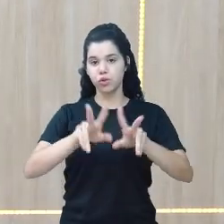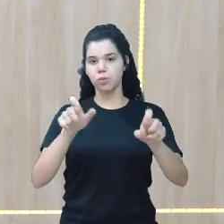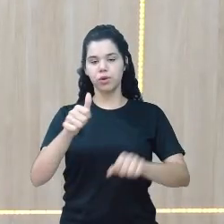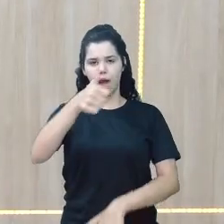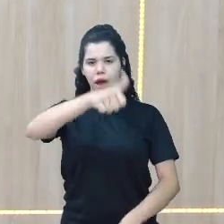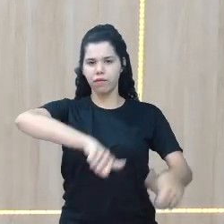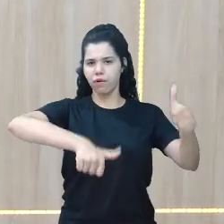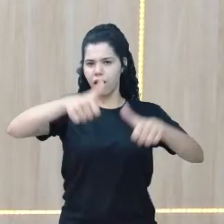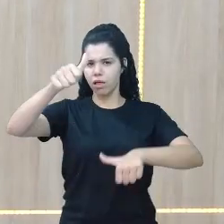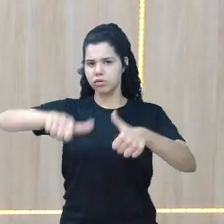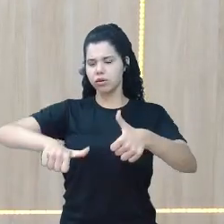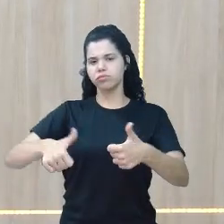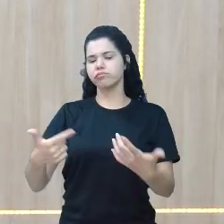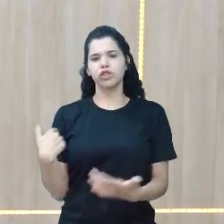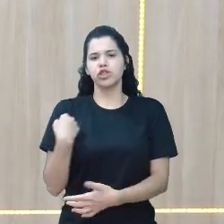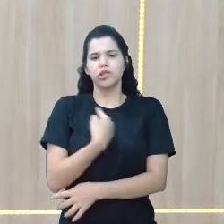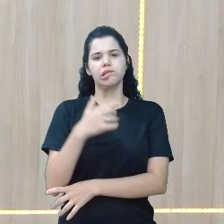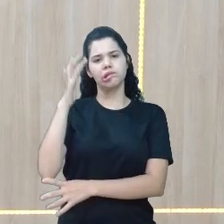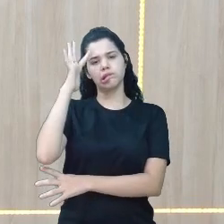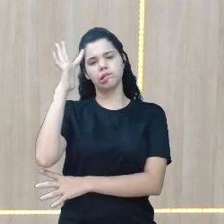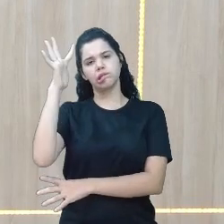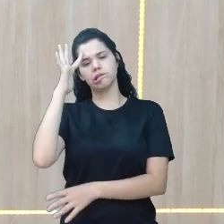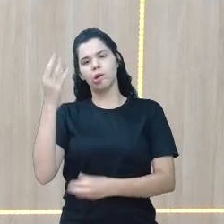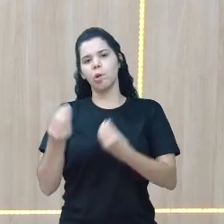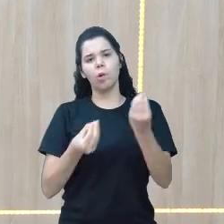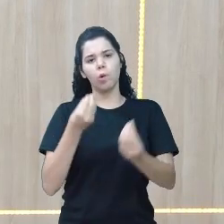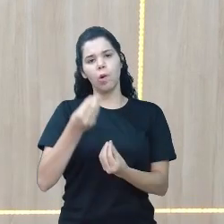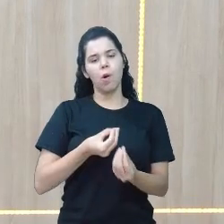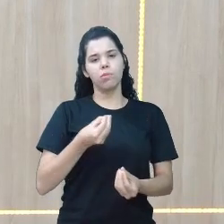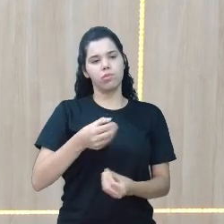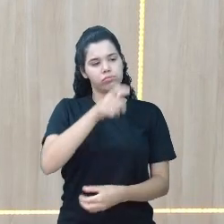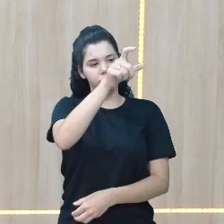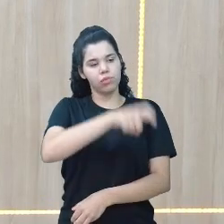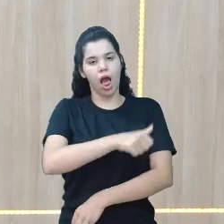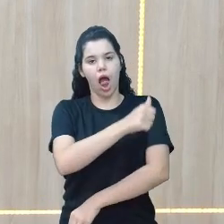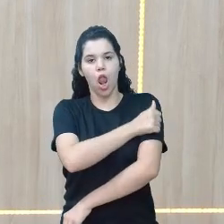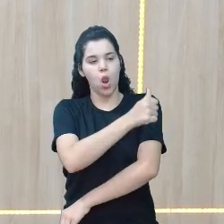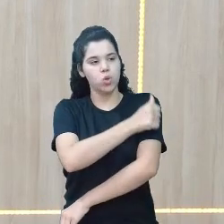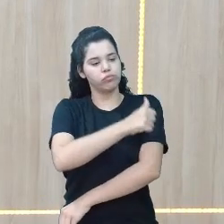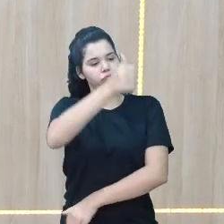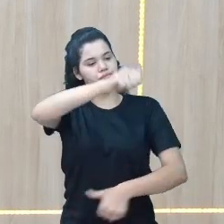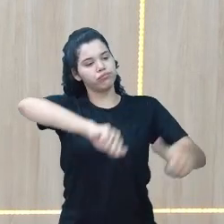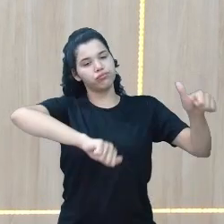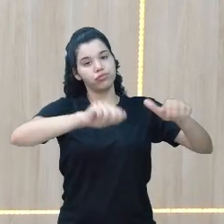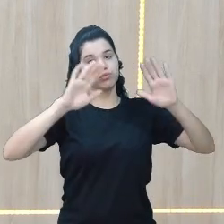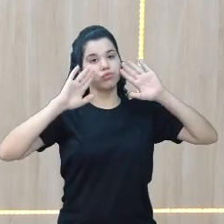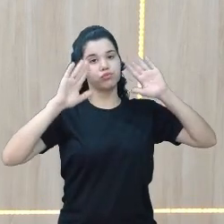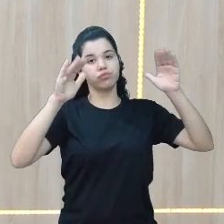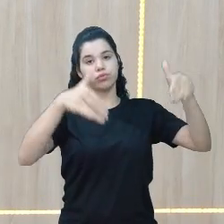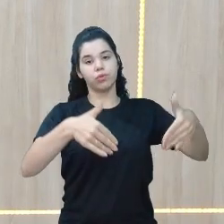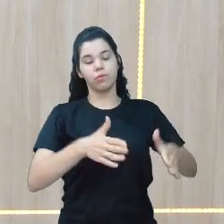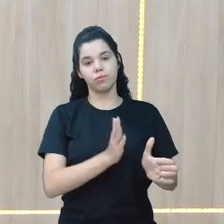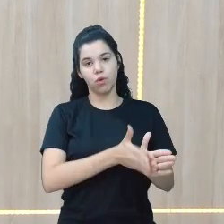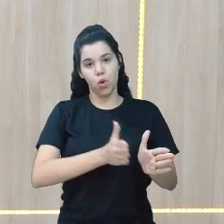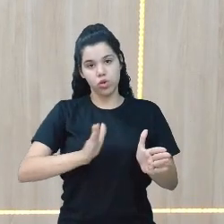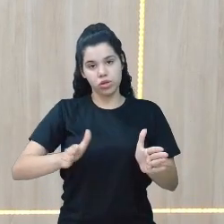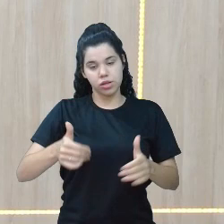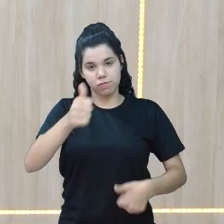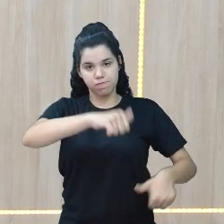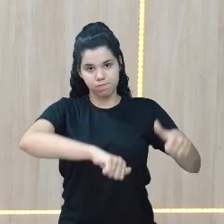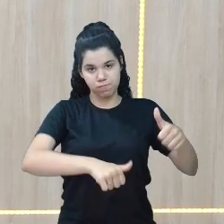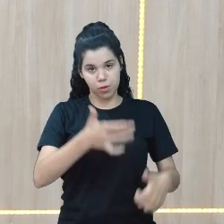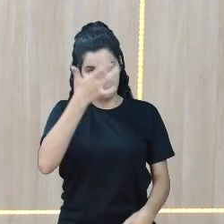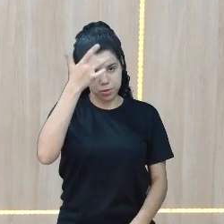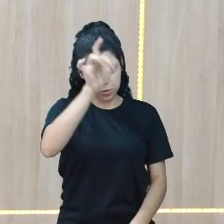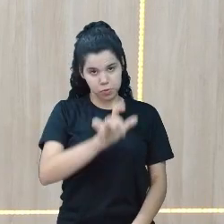avaliação. Quais as reflexões que a gente pode fazer em relação ao processo de avaliação, especificamente no processo de avaliação do estudante